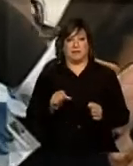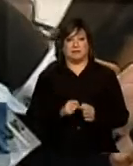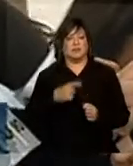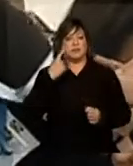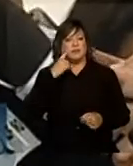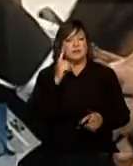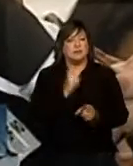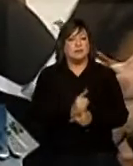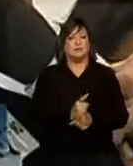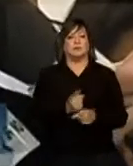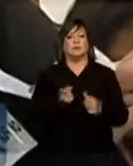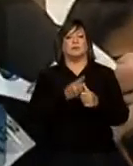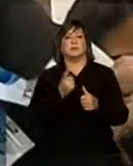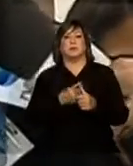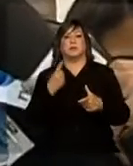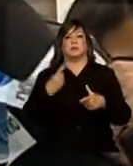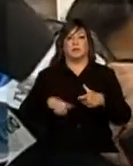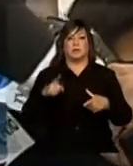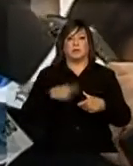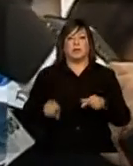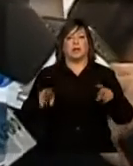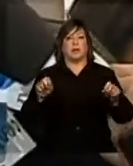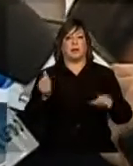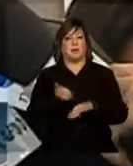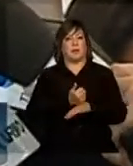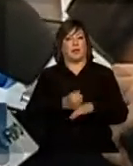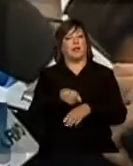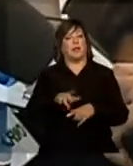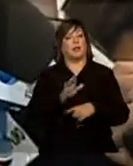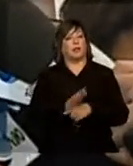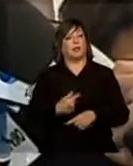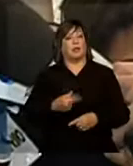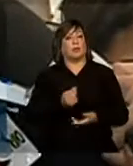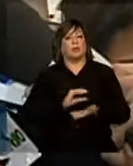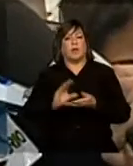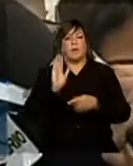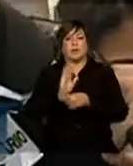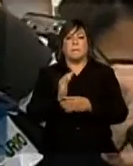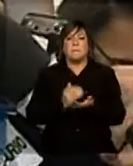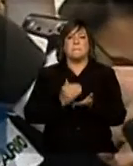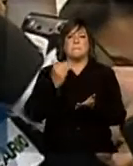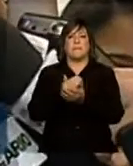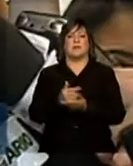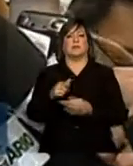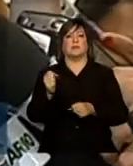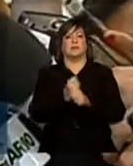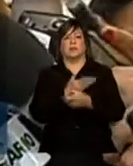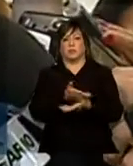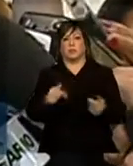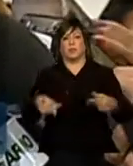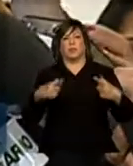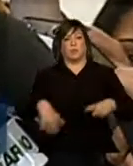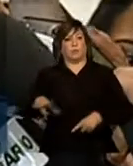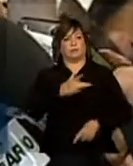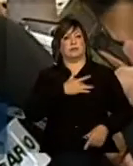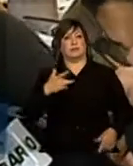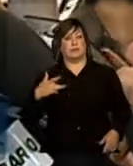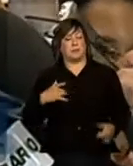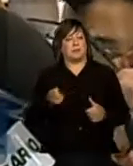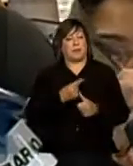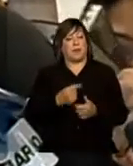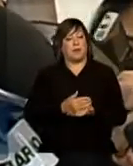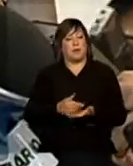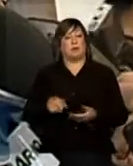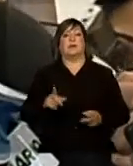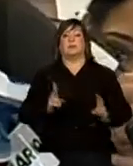primeiros problemas, as questões que precisam melhorar, e com isso vai permitir que a gente possa investir ainda mais na infraestrutura dessas unidades de saúde. É um primeiro